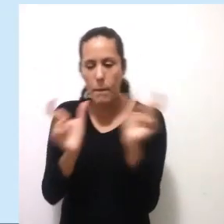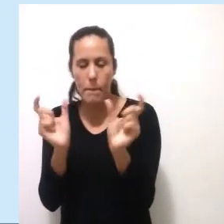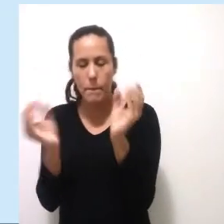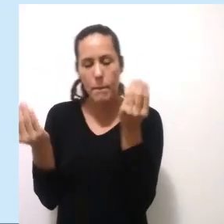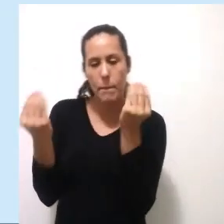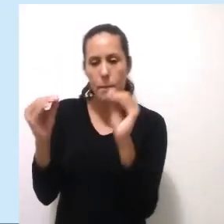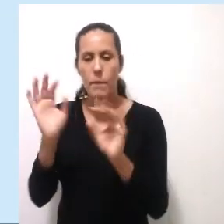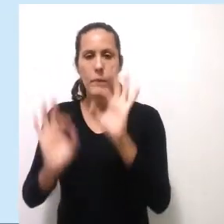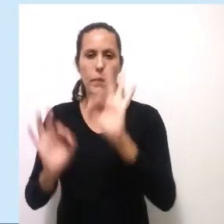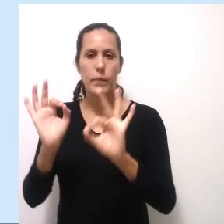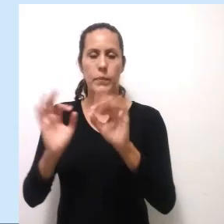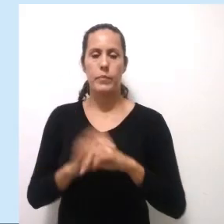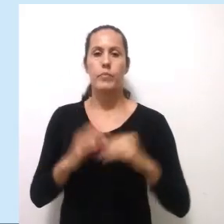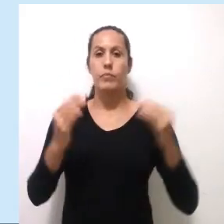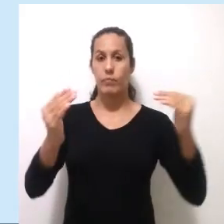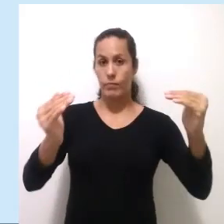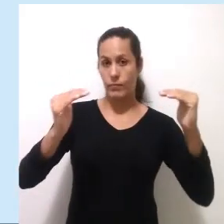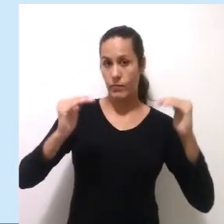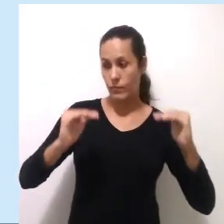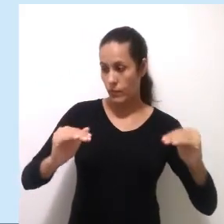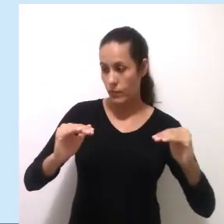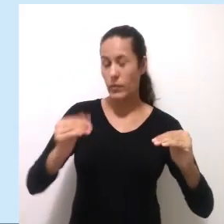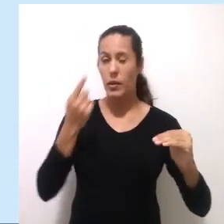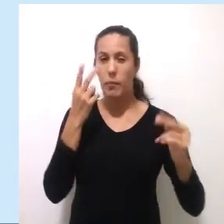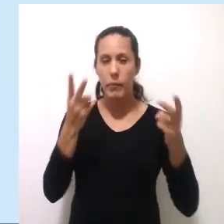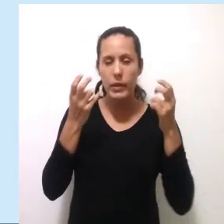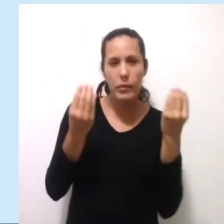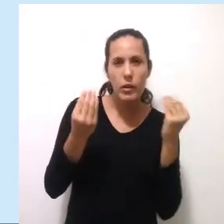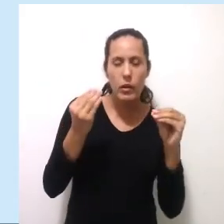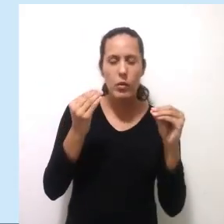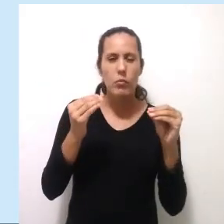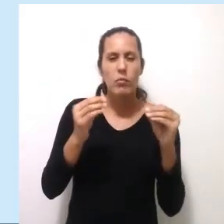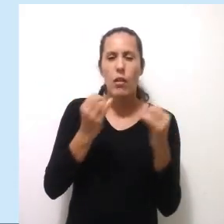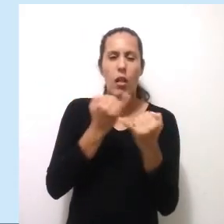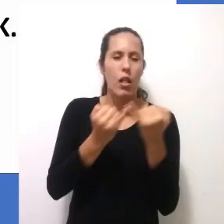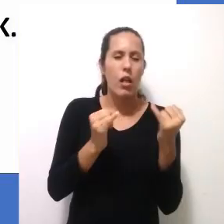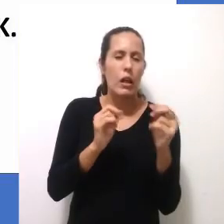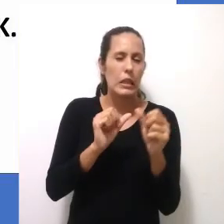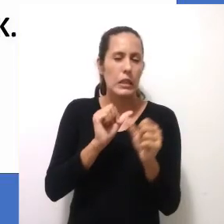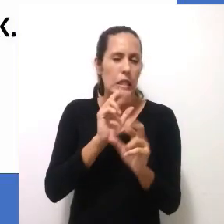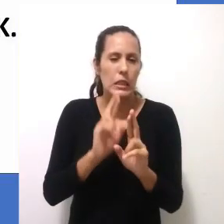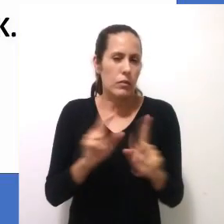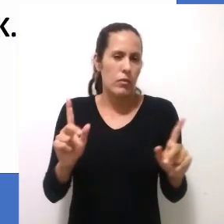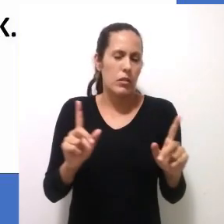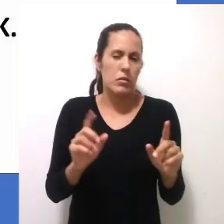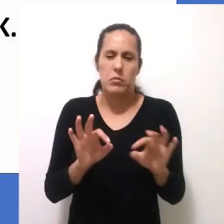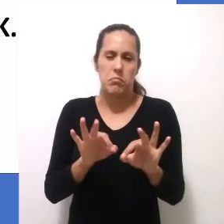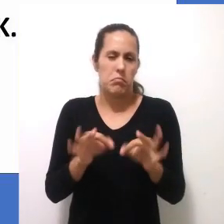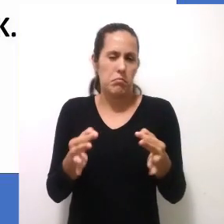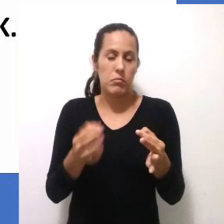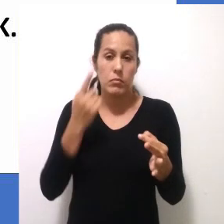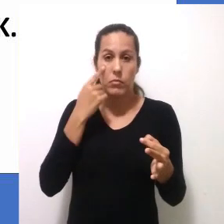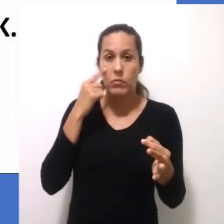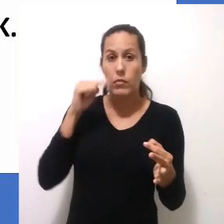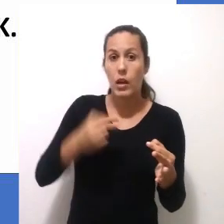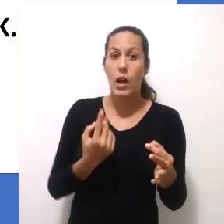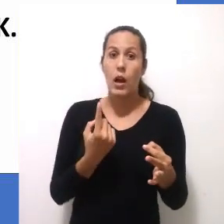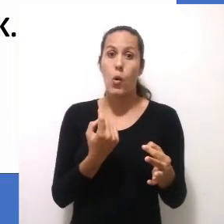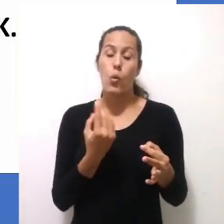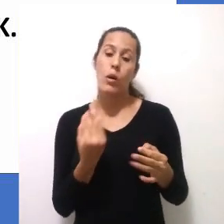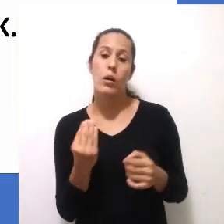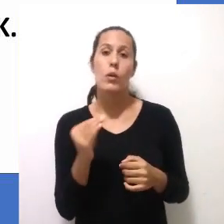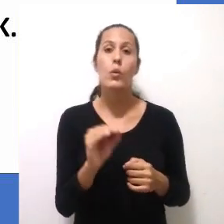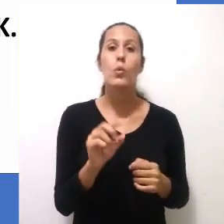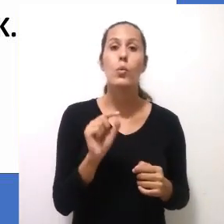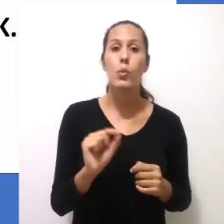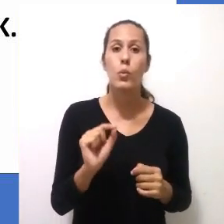sequência. E abaixo, a gente vai ver algumas diferenças que são mínimas. A única coisa que entra na